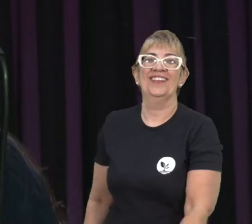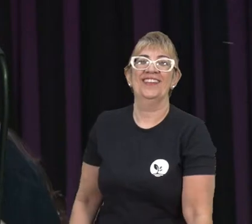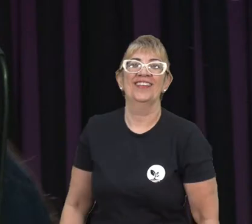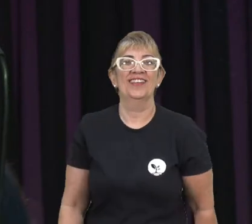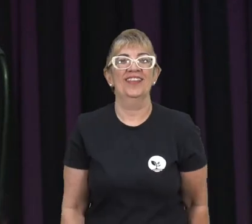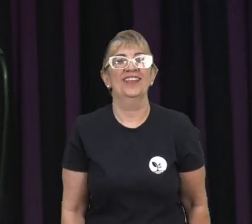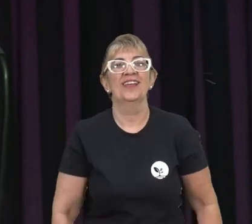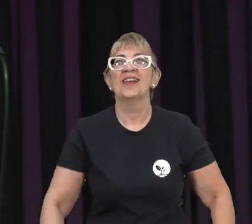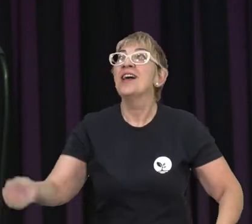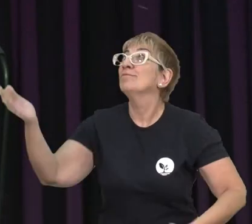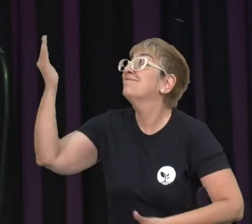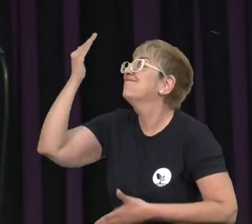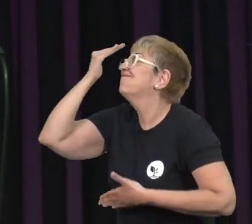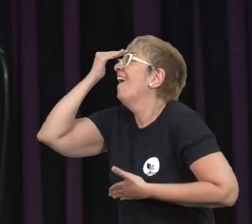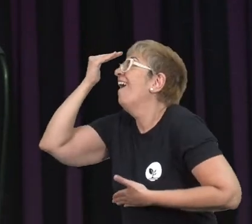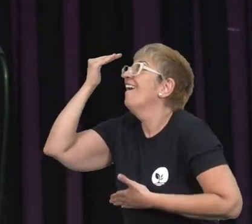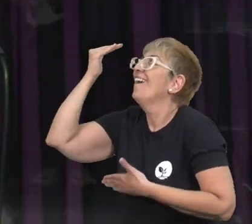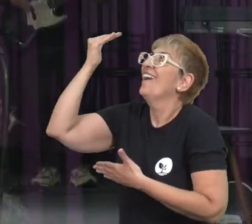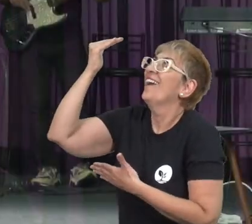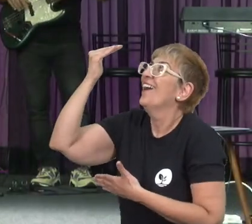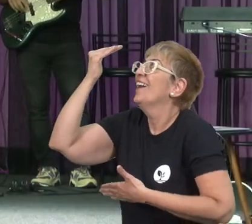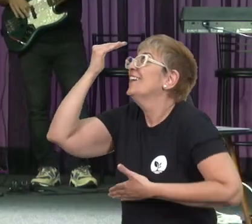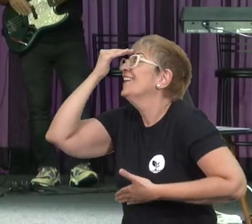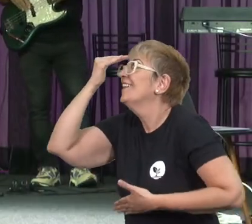meu ser. Te agradeço. Te agradeço.